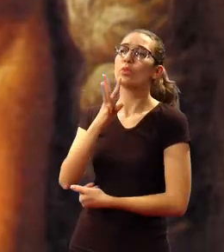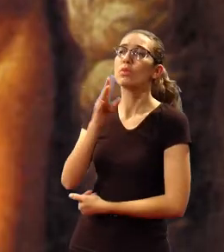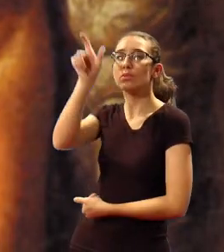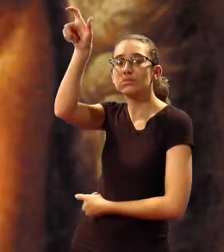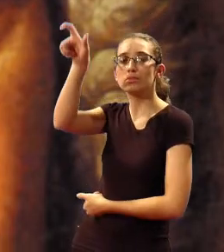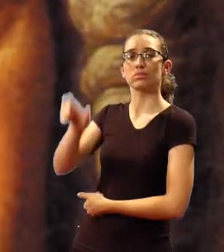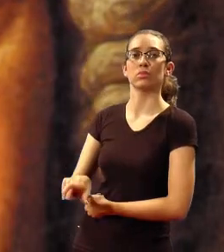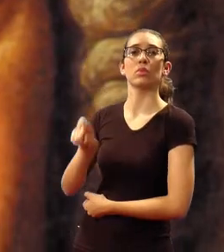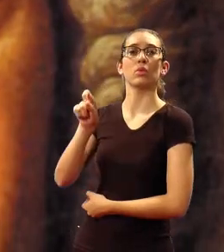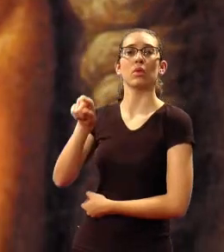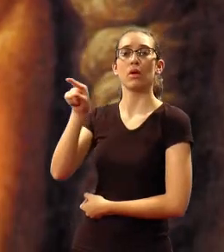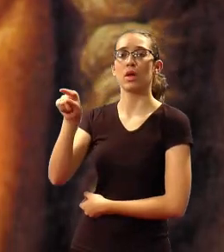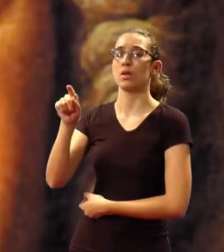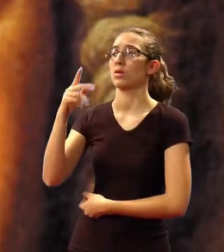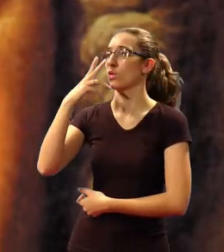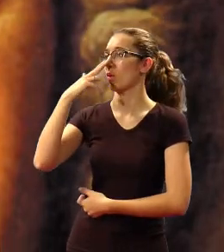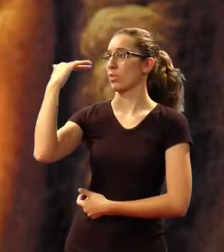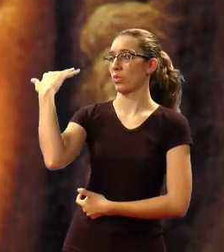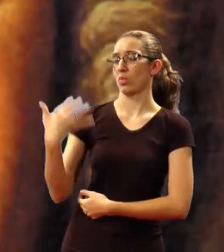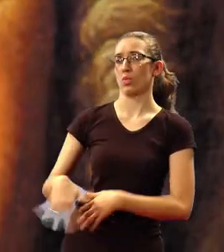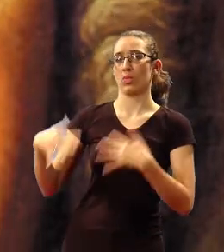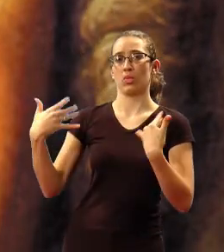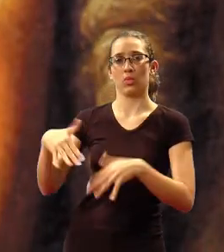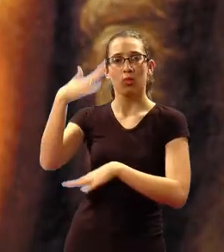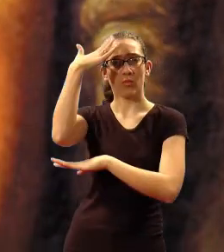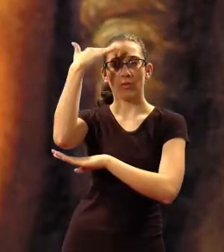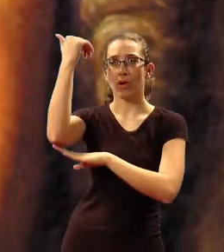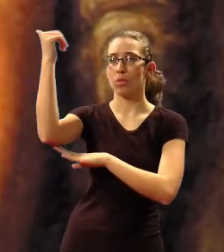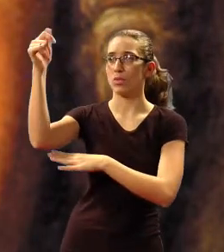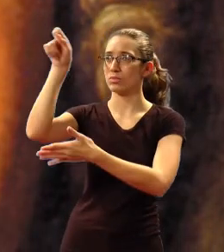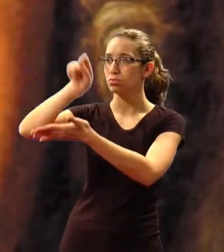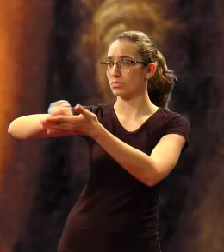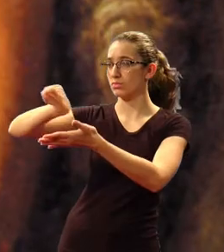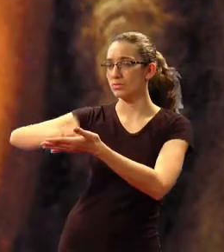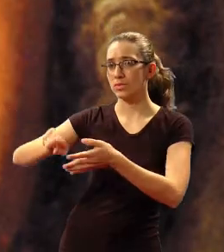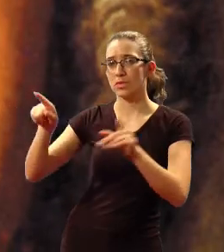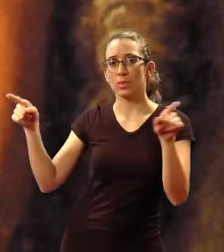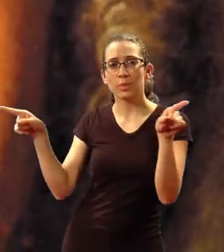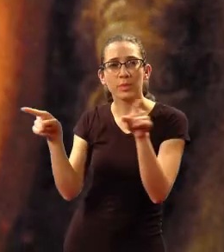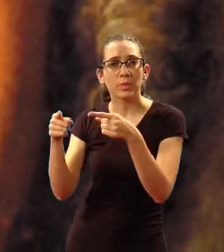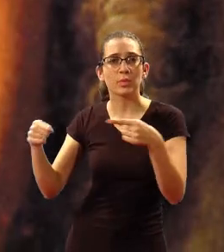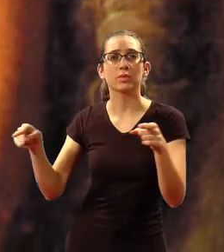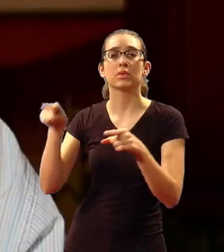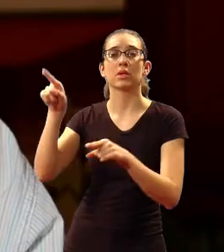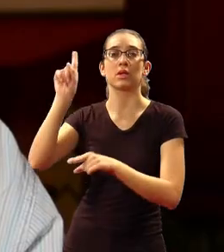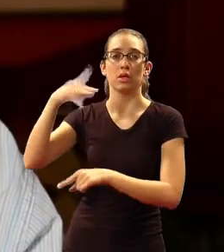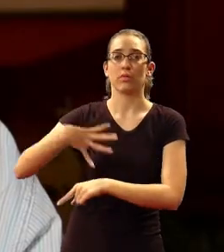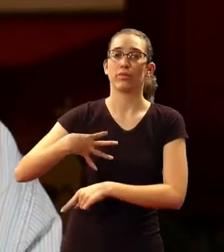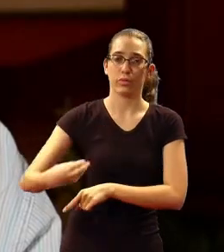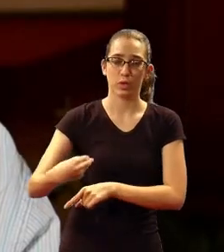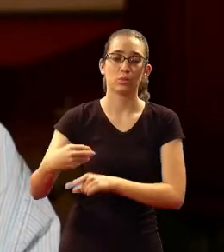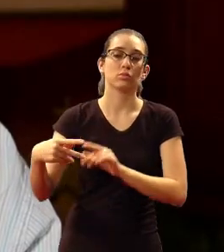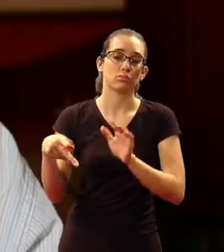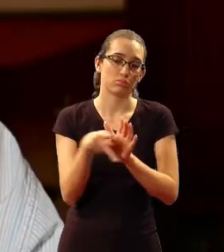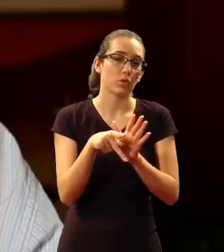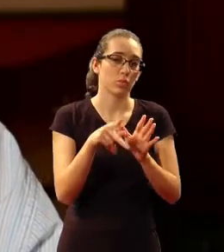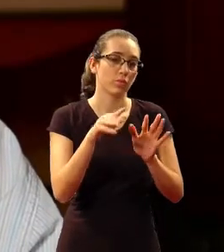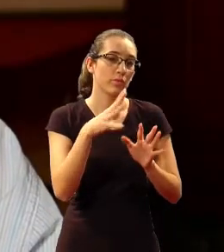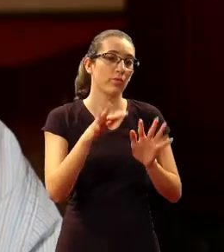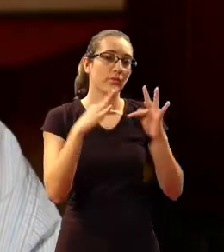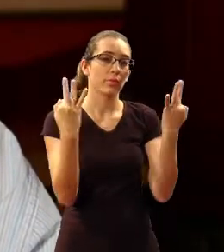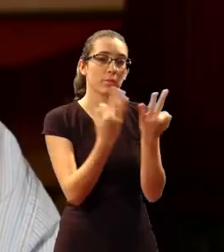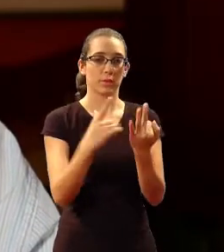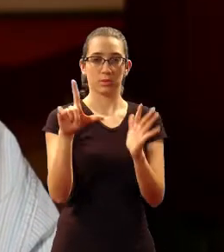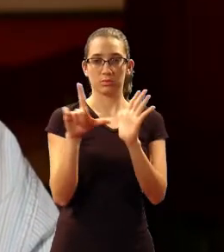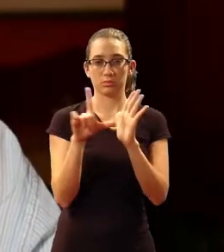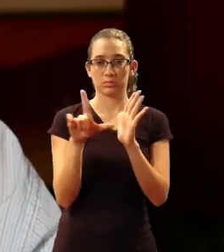mundo como um dos maiores compositores de toda a história. Ele é filho de luterano,